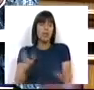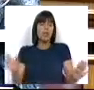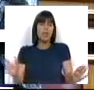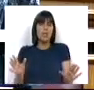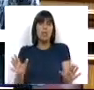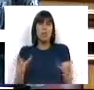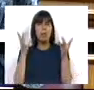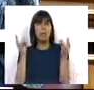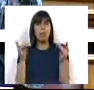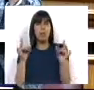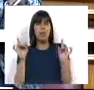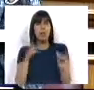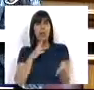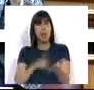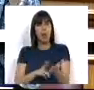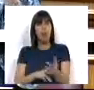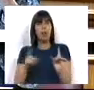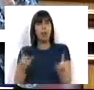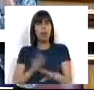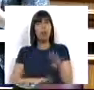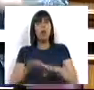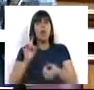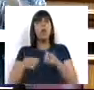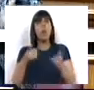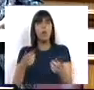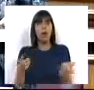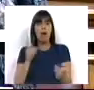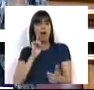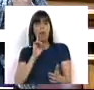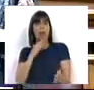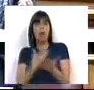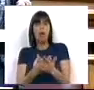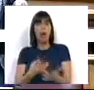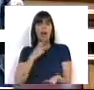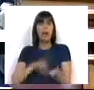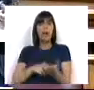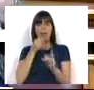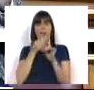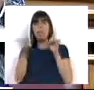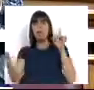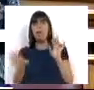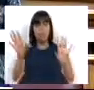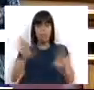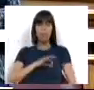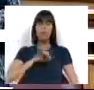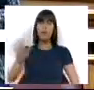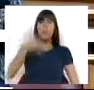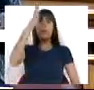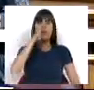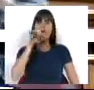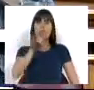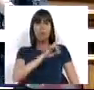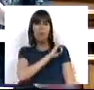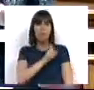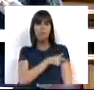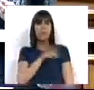utilizar, mas brinca com a realidade, fazendo o quê? Desvirtuando essa mesma realidade. Repare que o Sr. Primeiro-Ministro teve